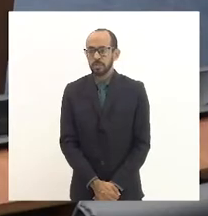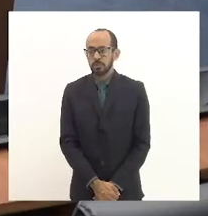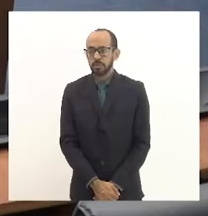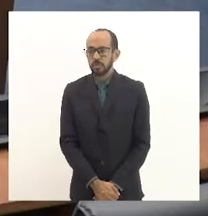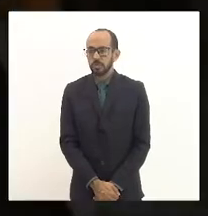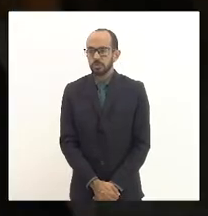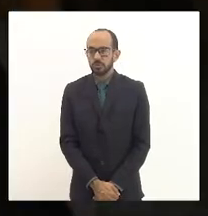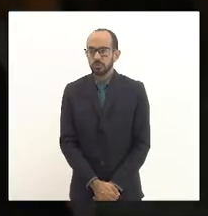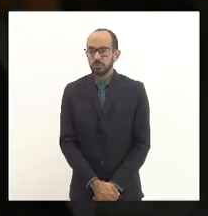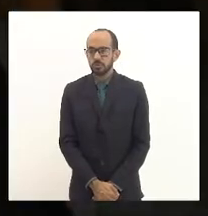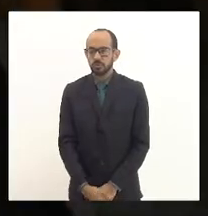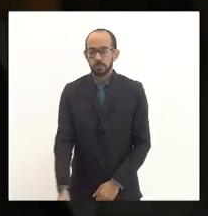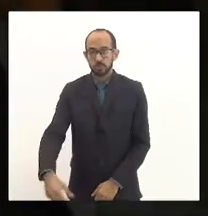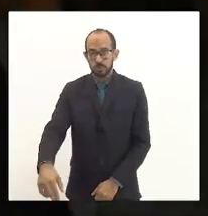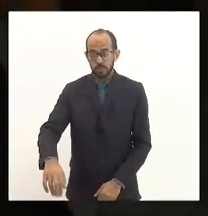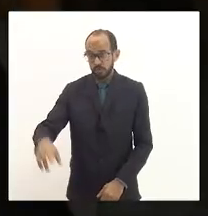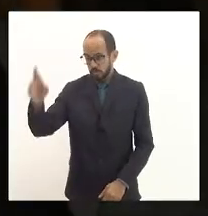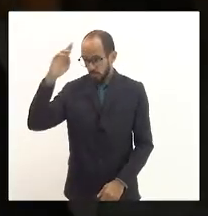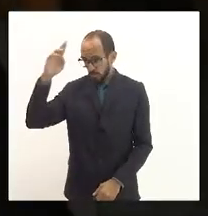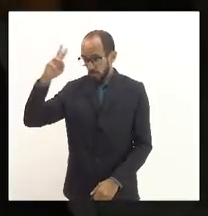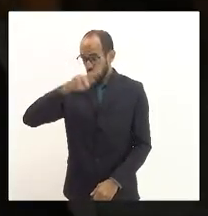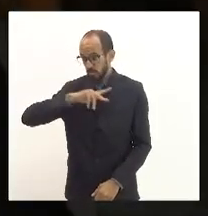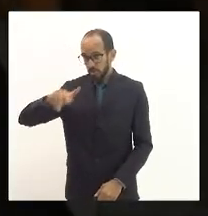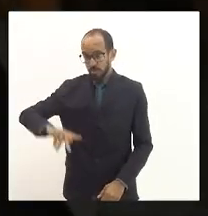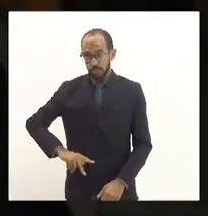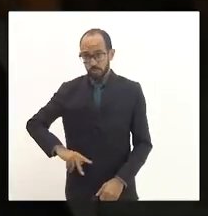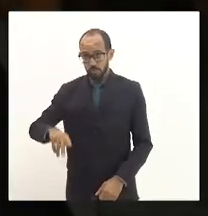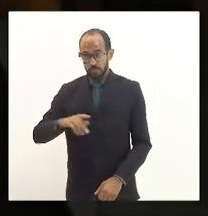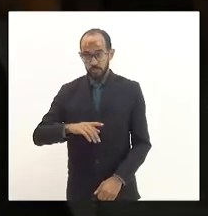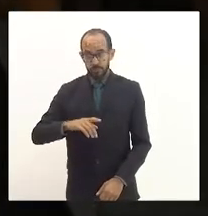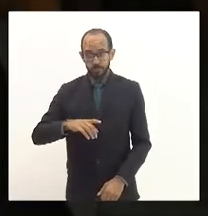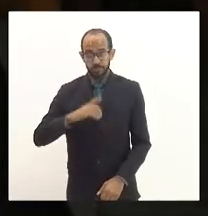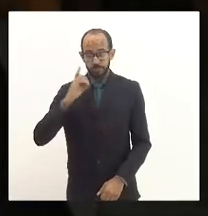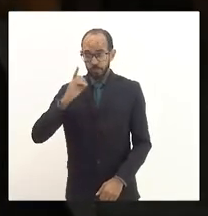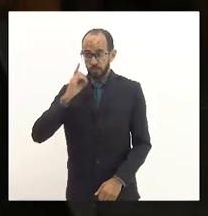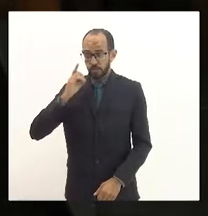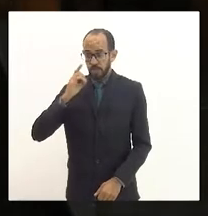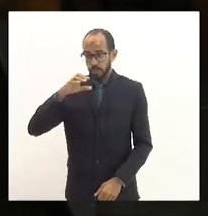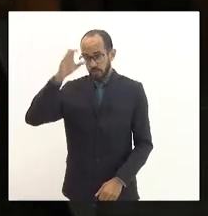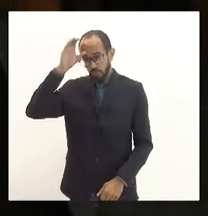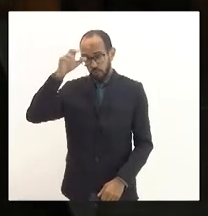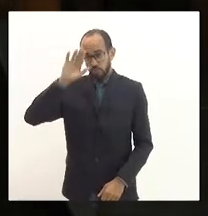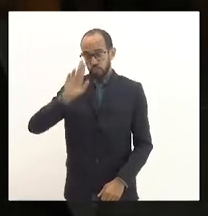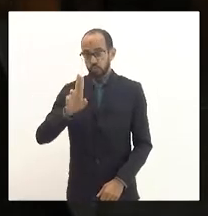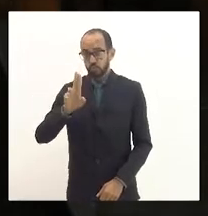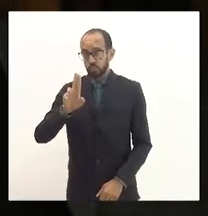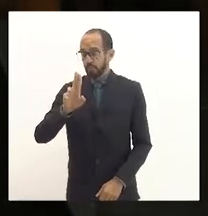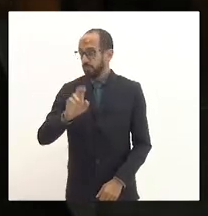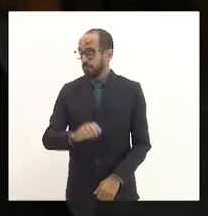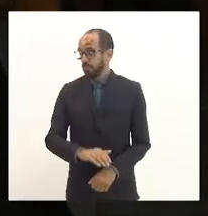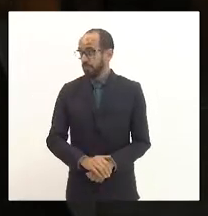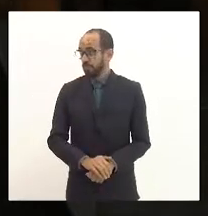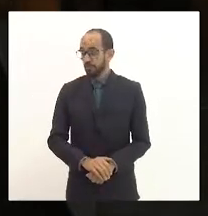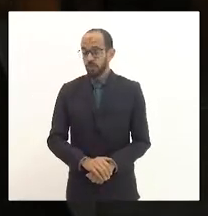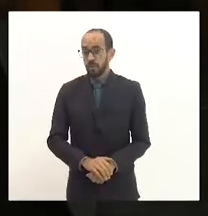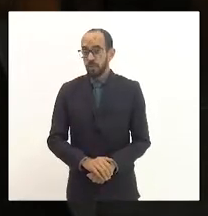a senhora presidente a deputada tia Ju